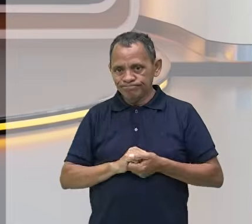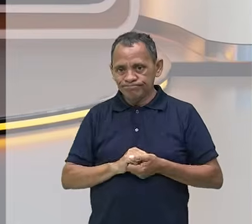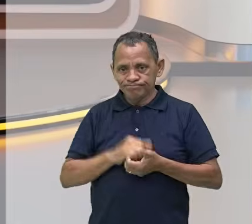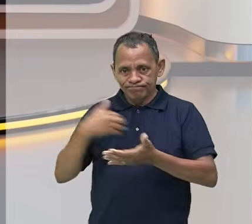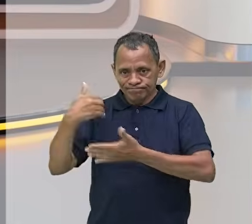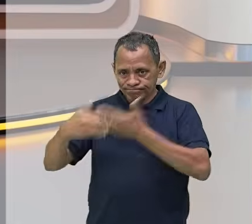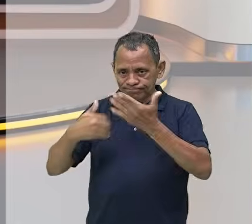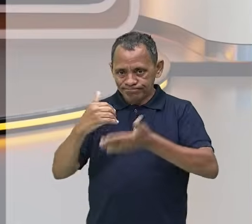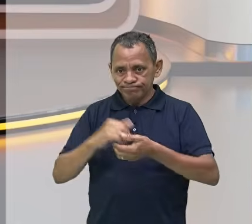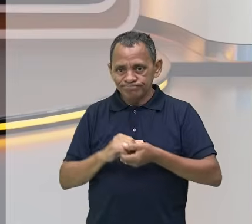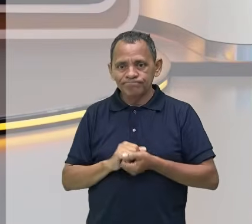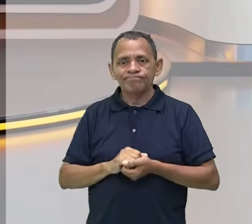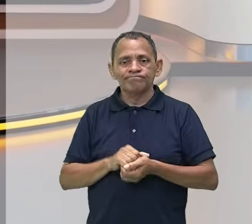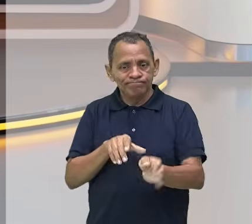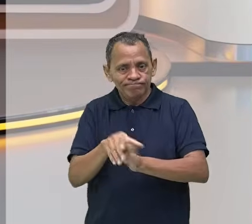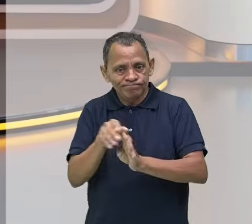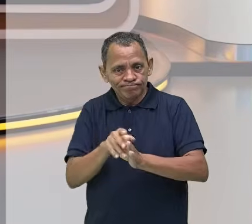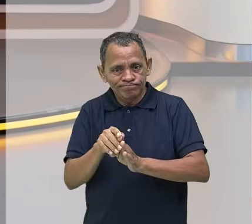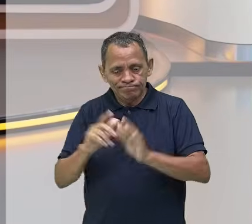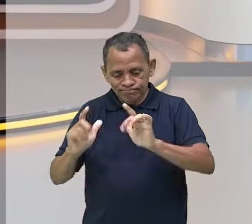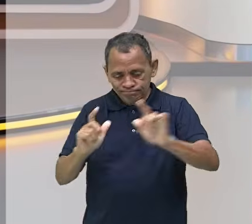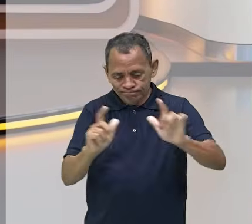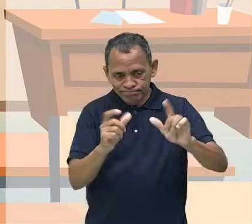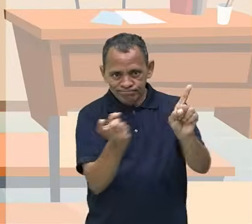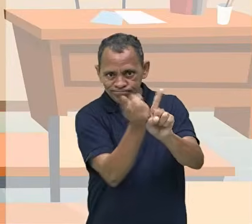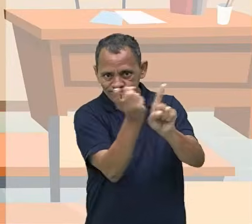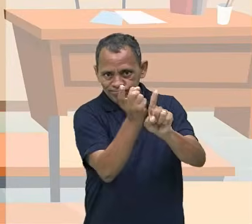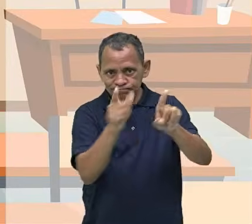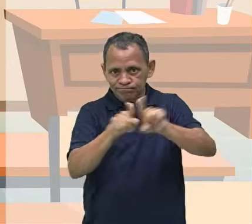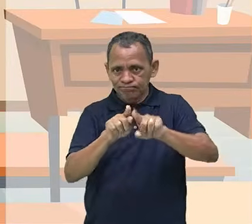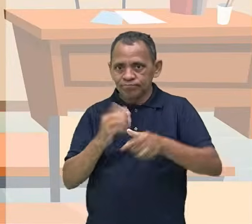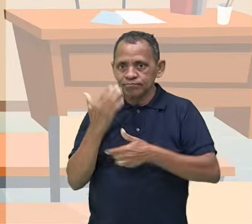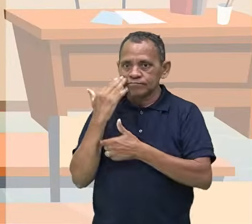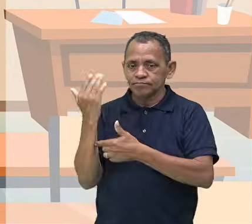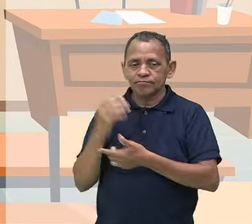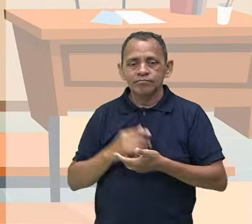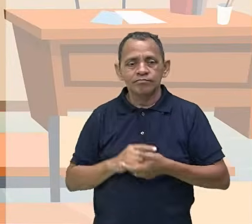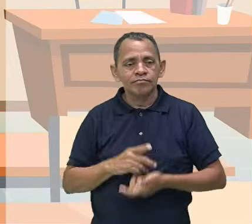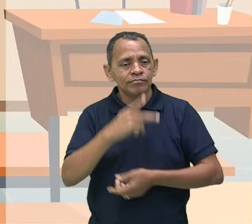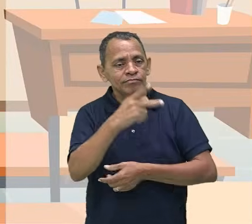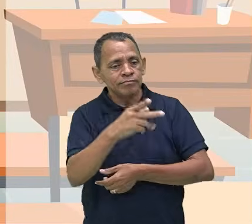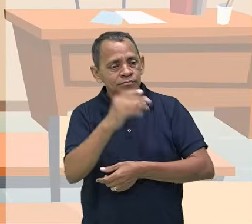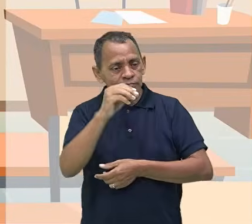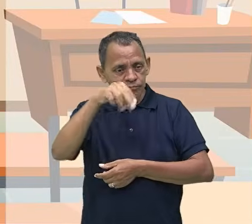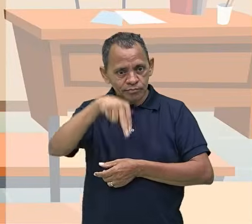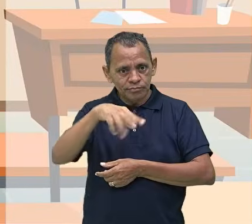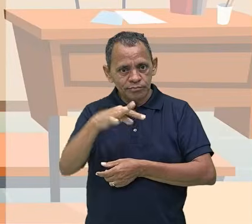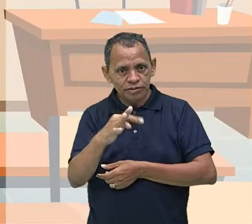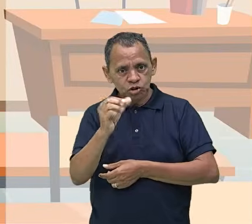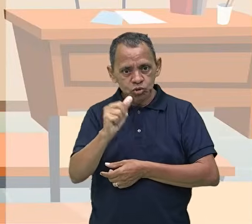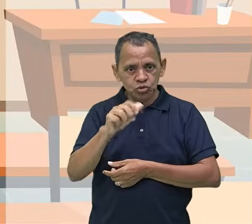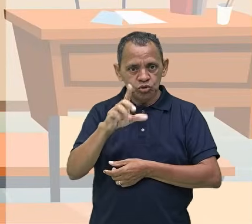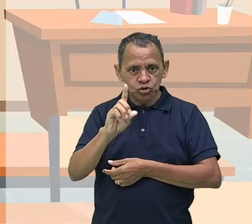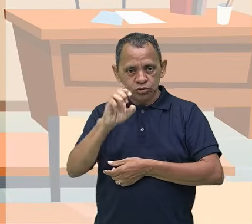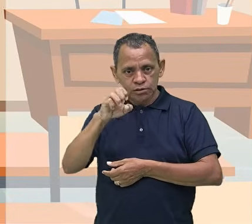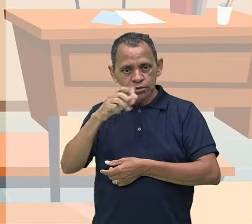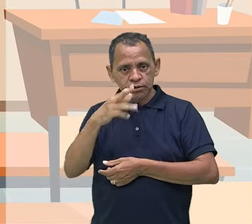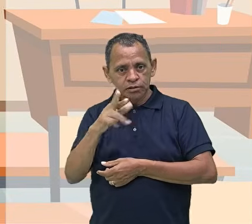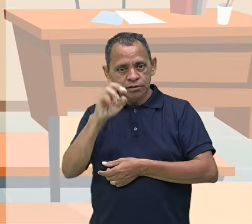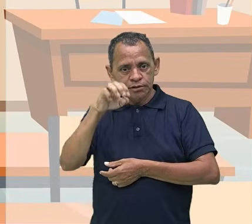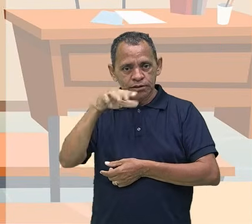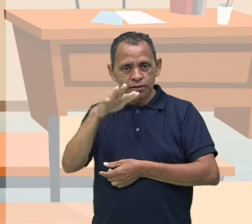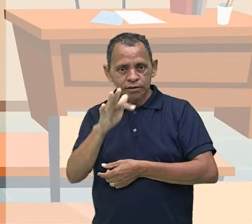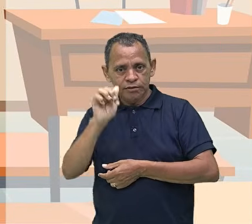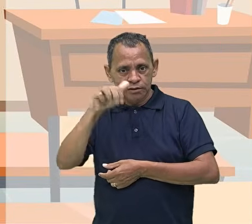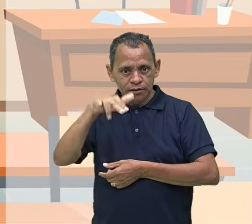de localização. Então, olha só, ponto de referência, né? Aquela posição do ponto de referência também vai ser um dos